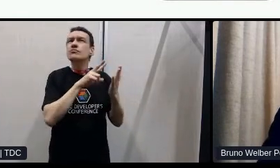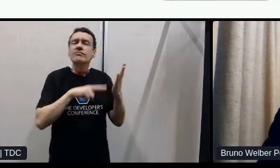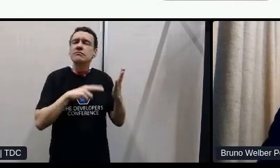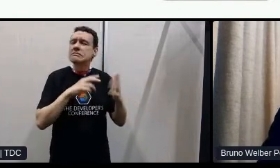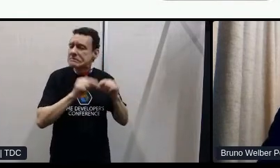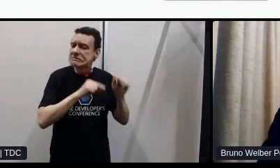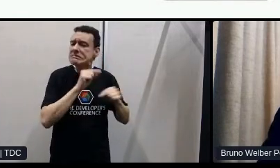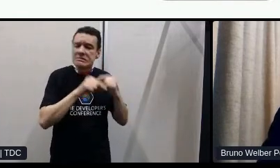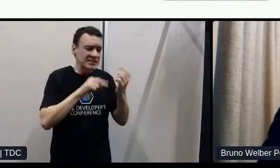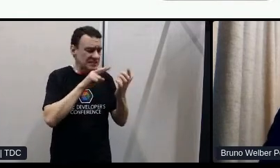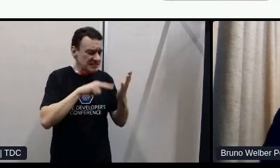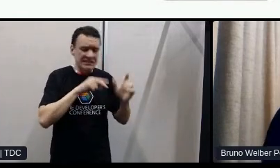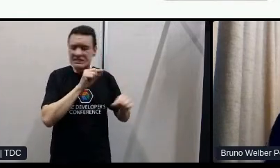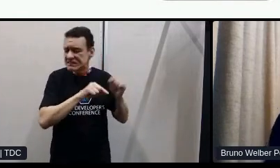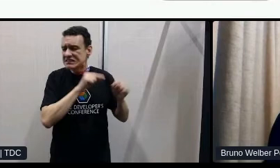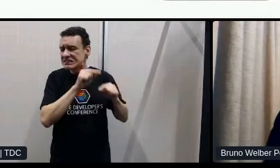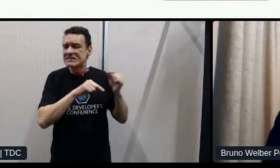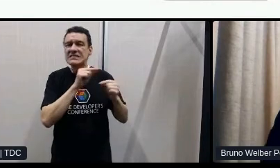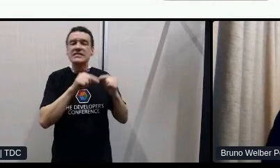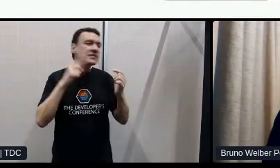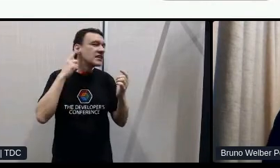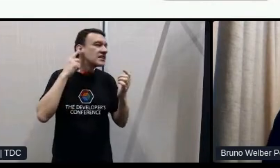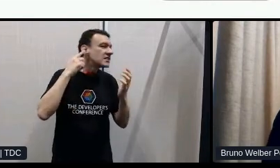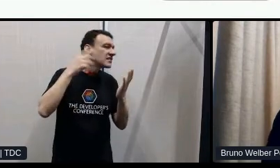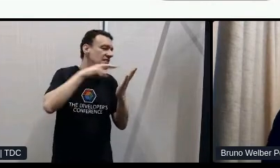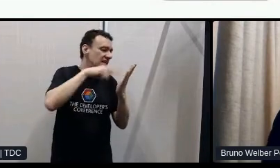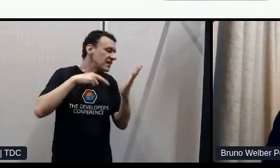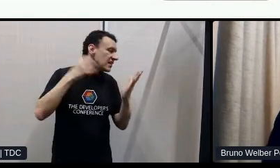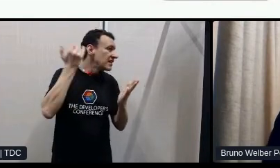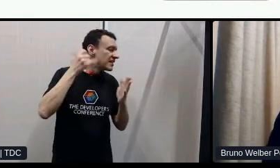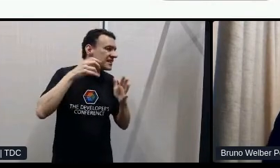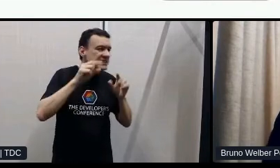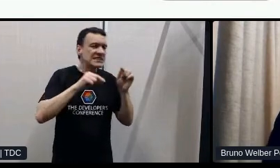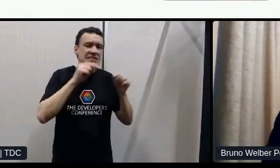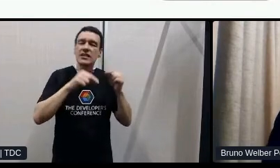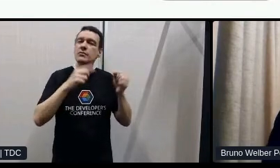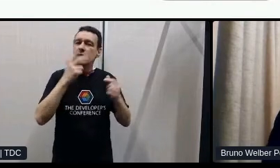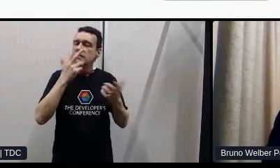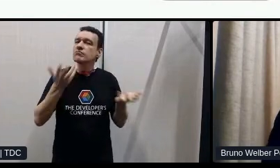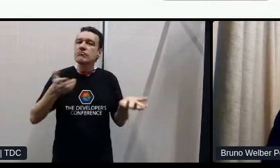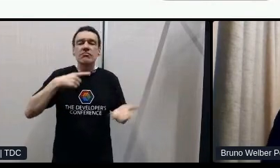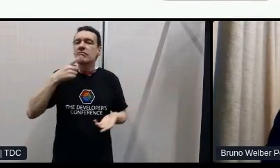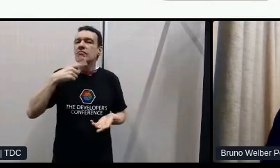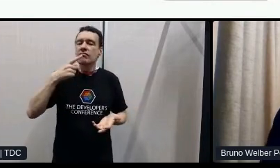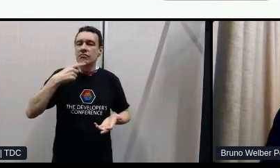passar informação, a gente vai estar deixando de fazer uma interface realmente acessível para eles.